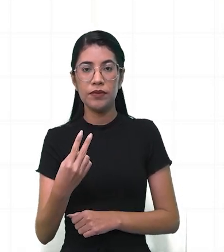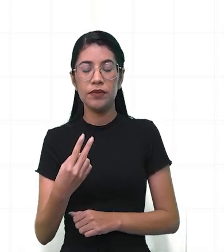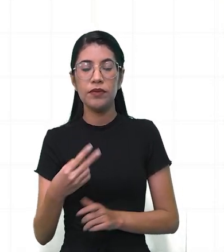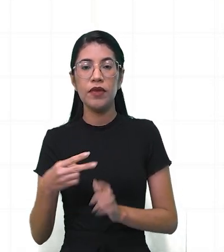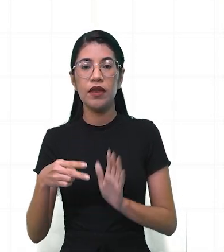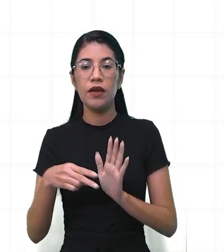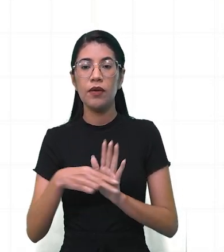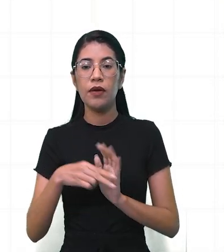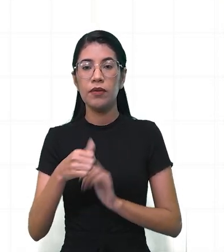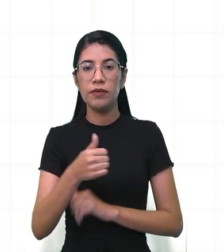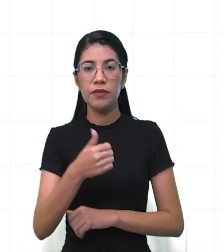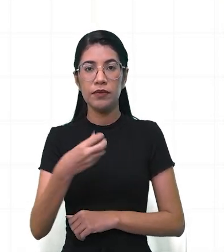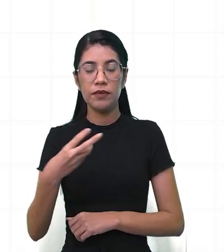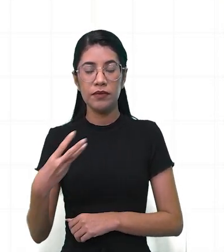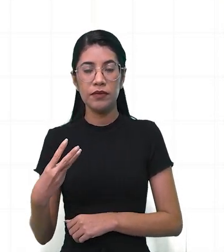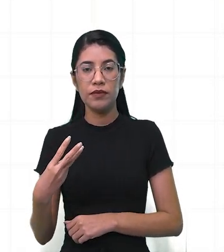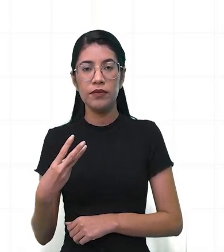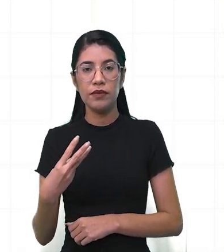é igual a 13.